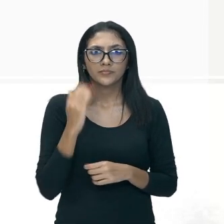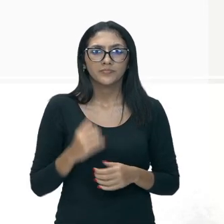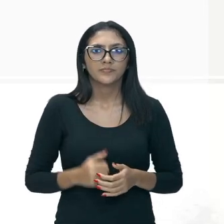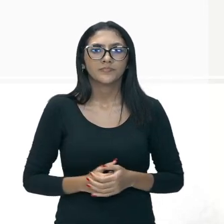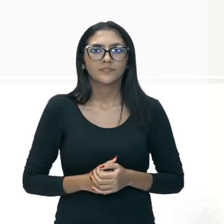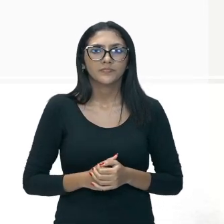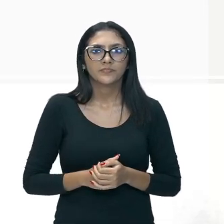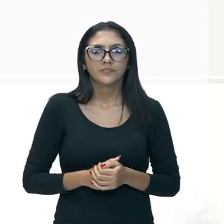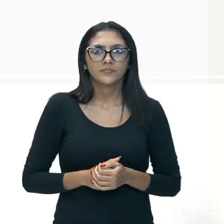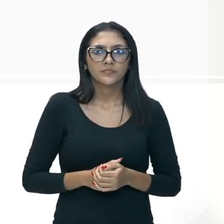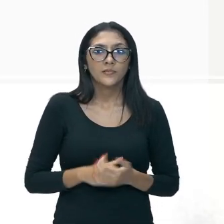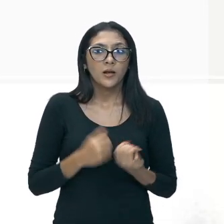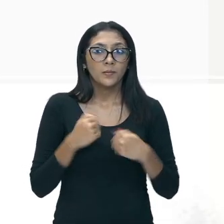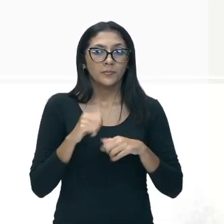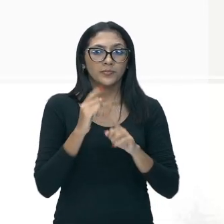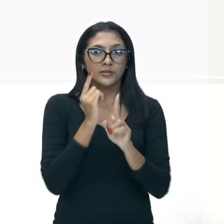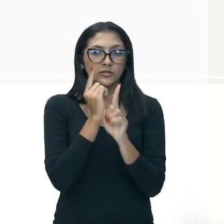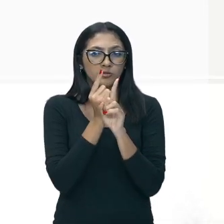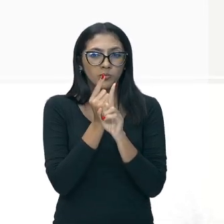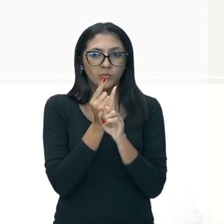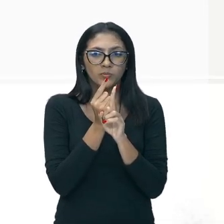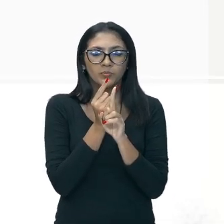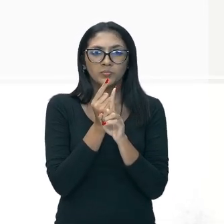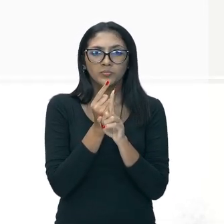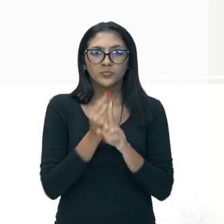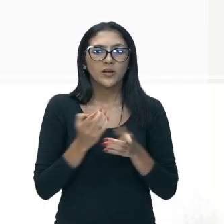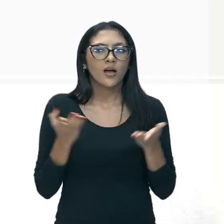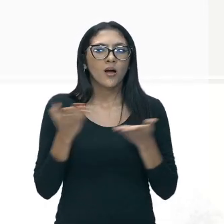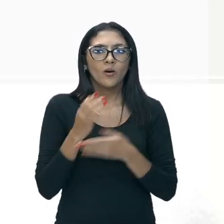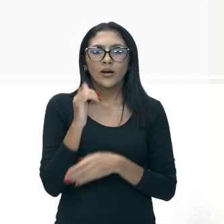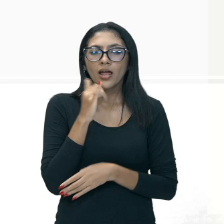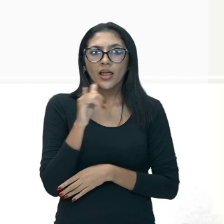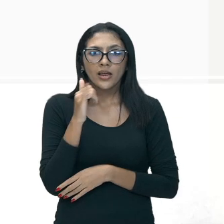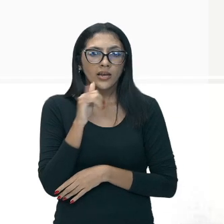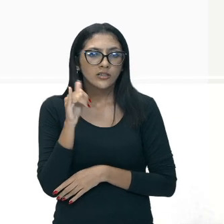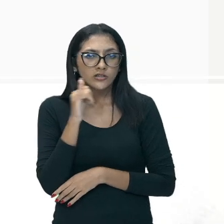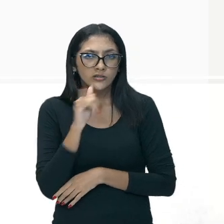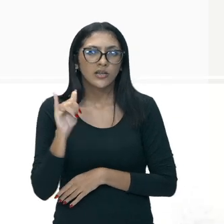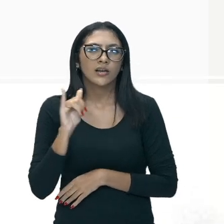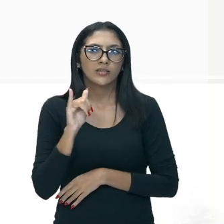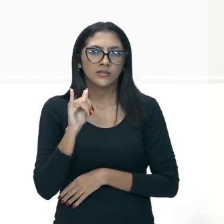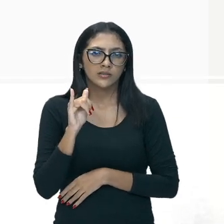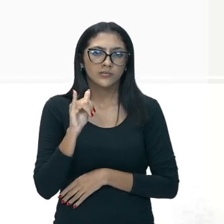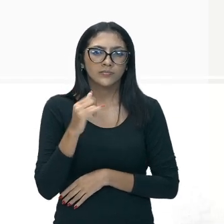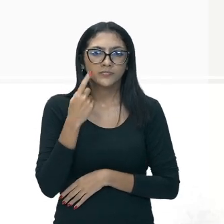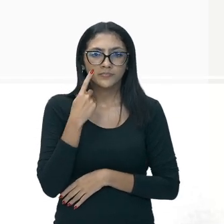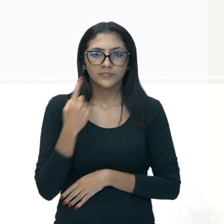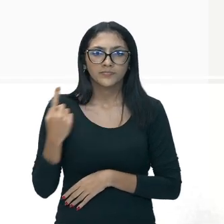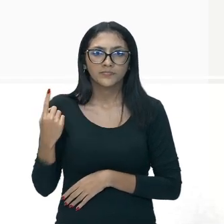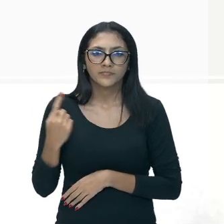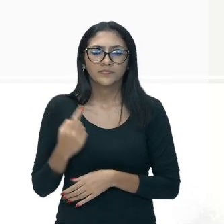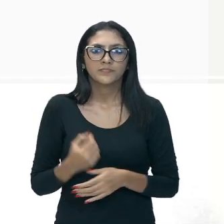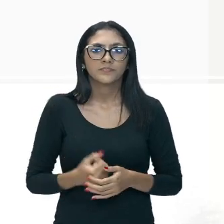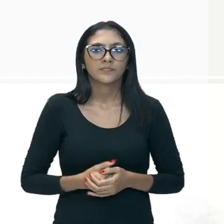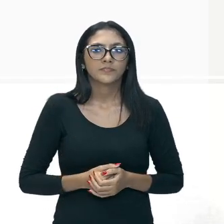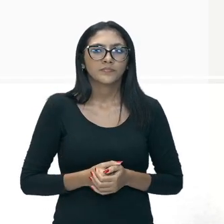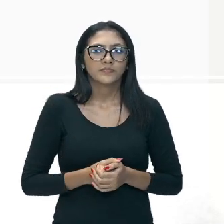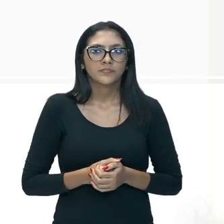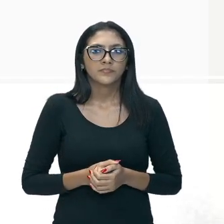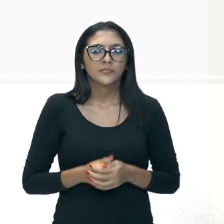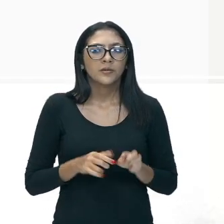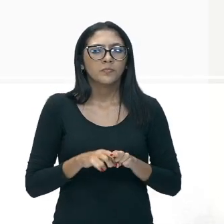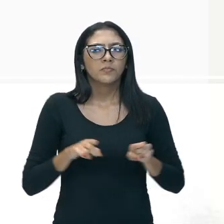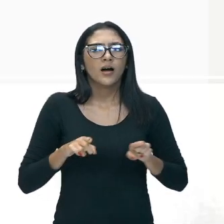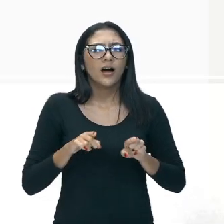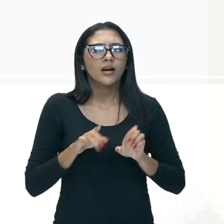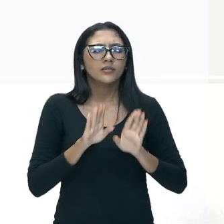Temos que encontrar a energia elétrica. Só que tem um porém,